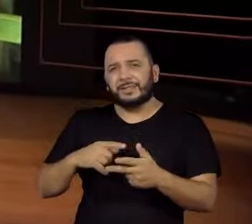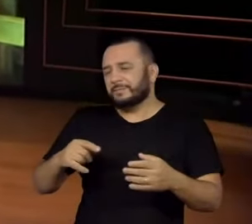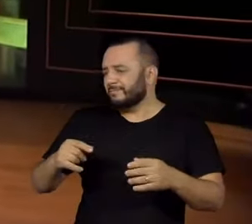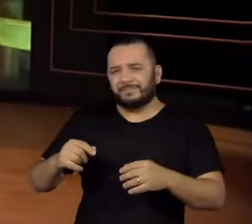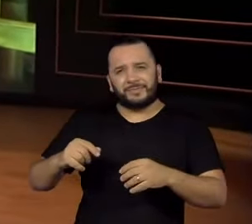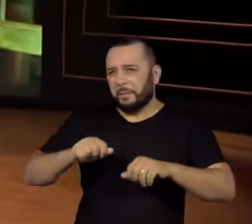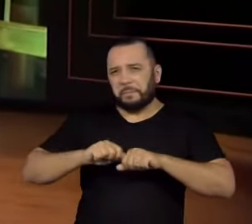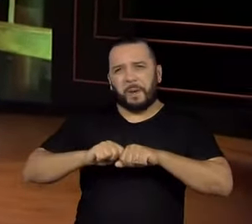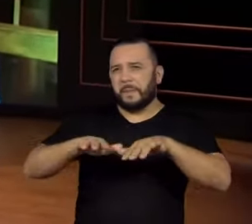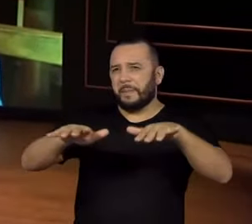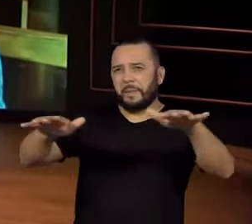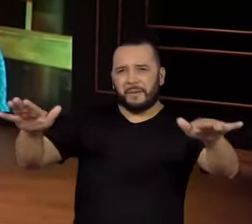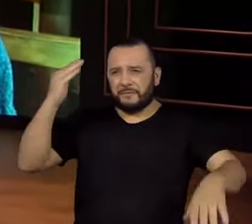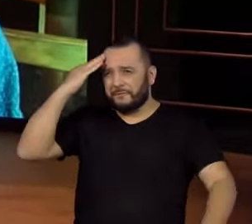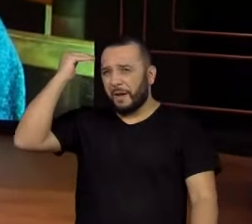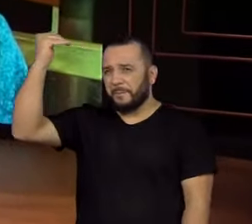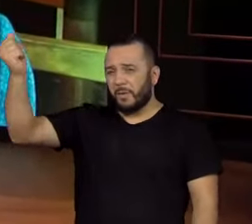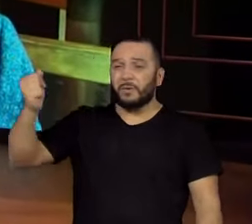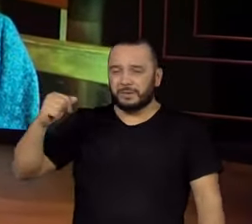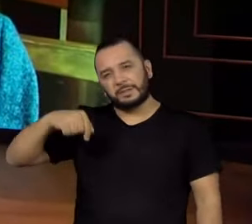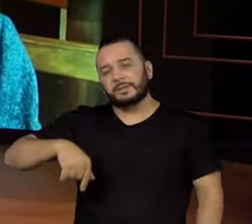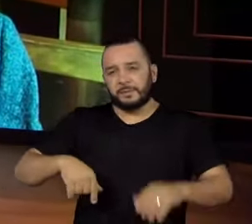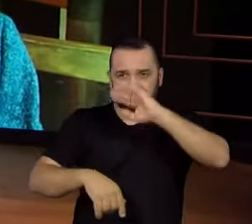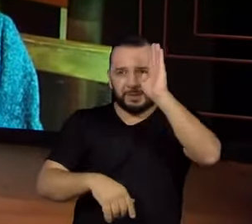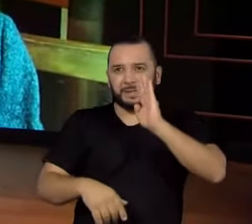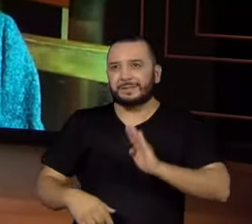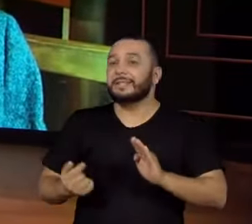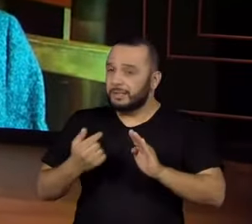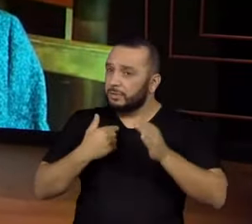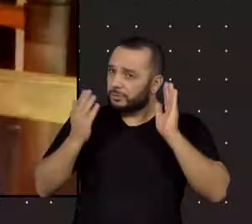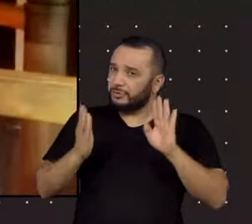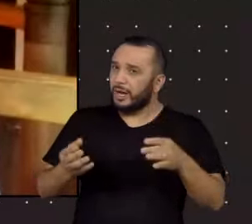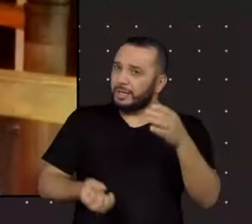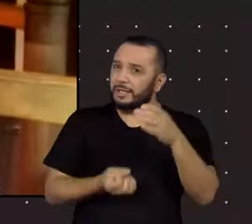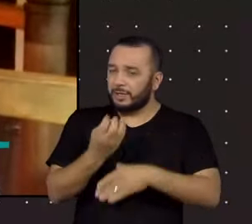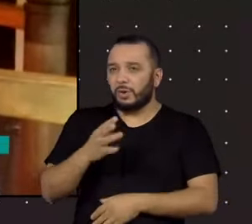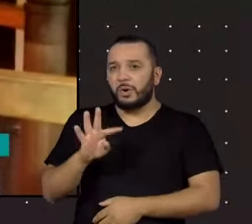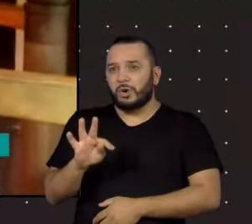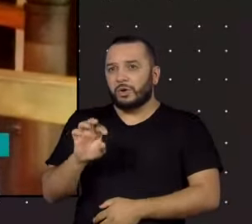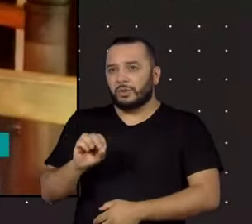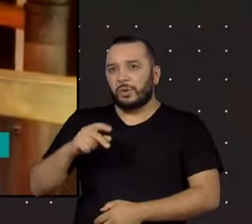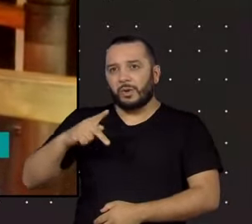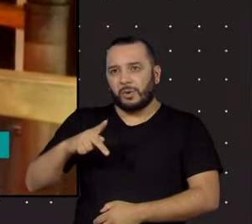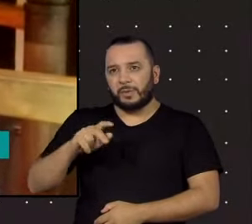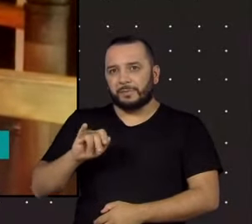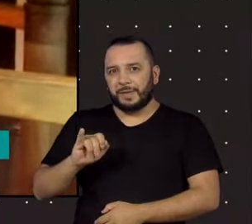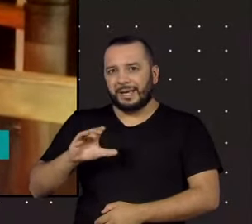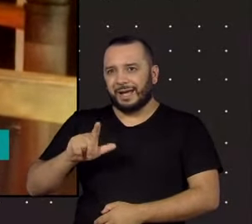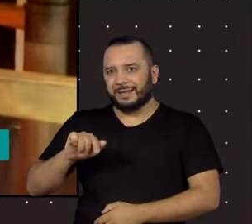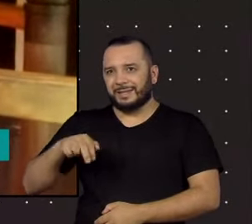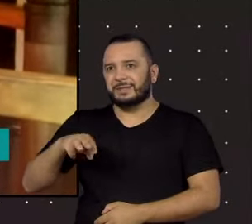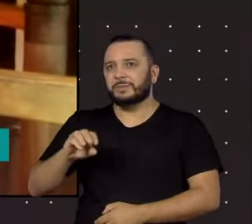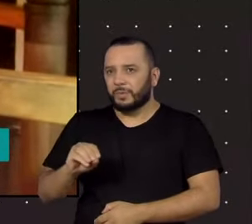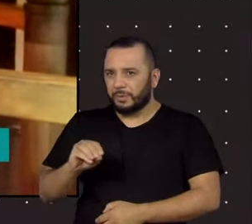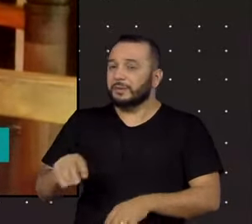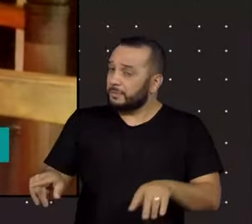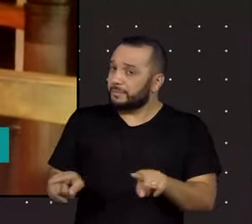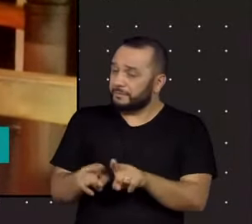Brasil respondeu a esse momento com o tropicalismo, né? Aquela época, curiosamente, apesar de